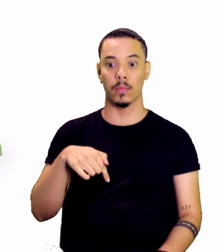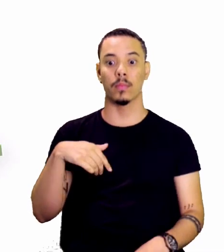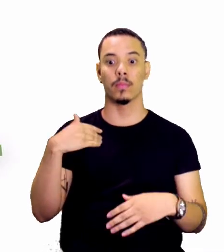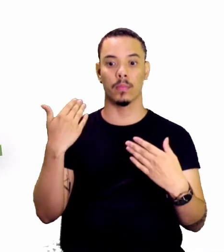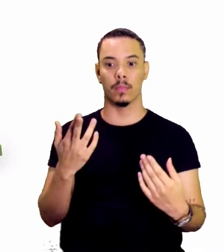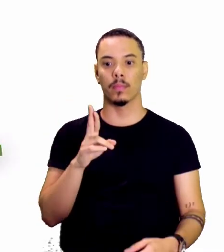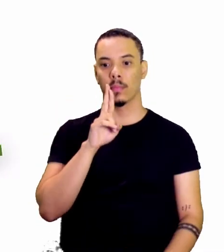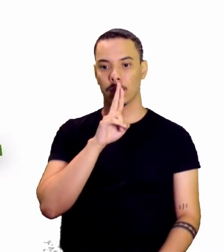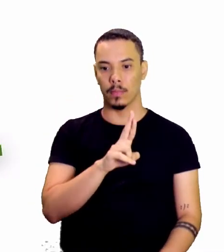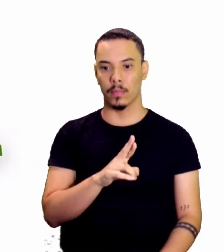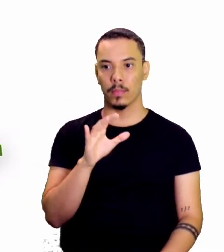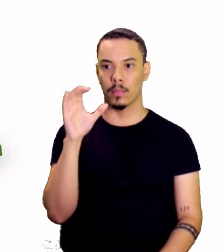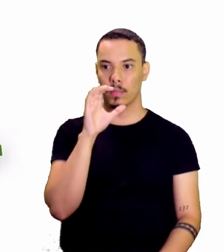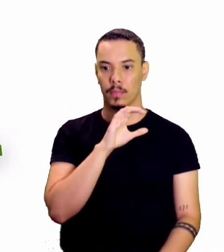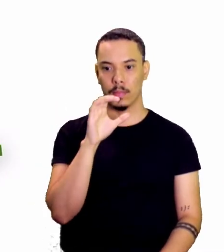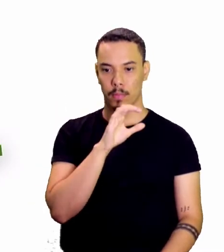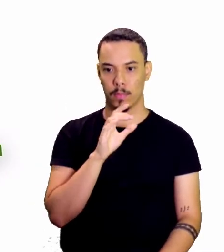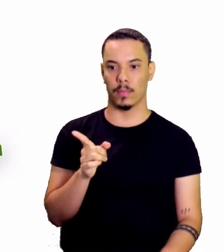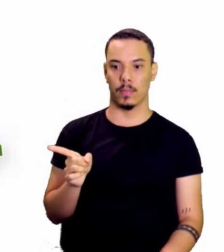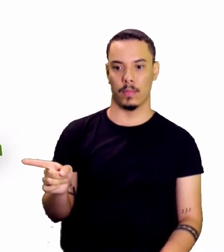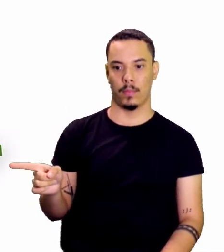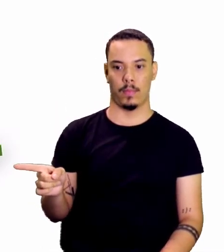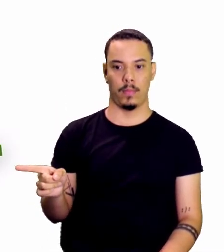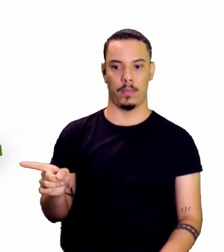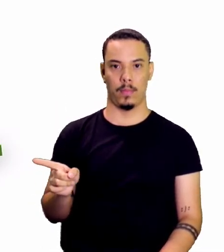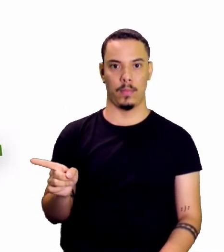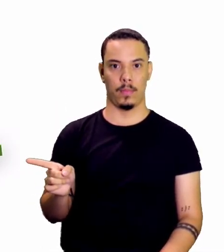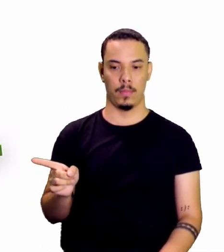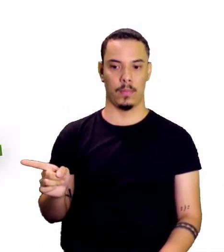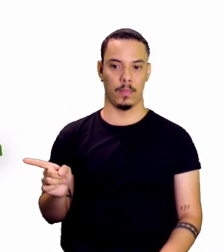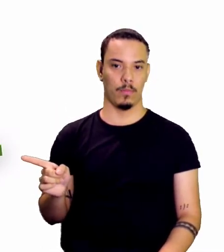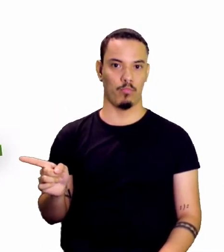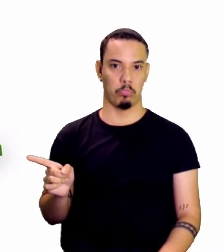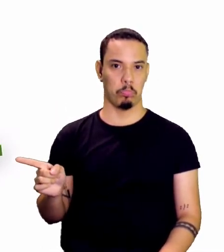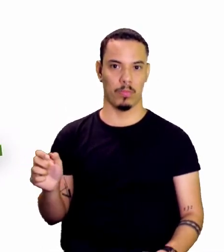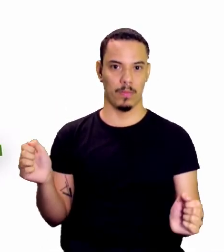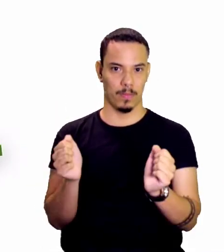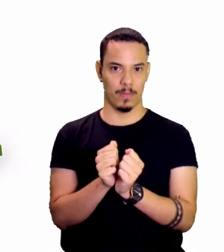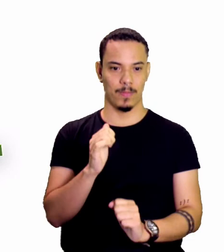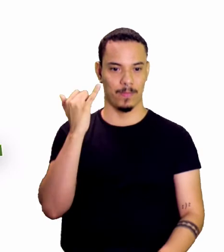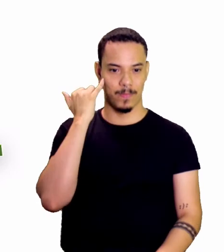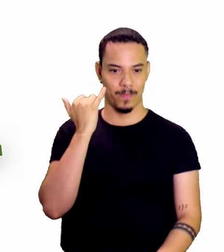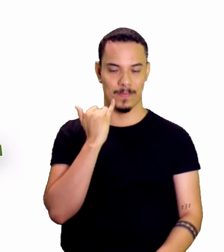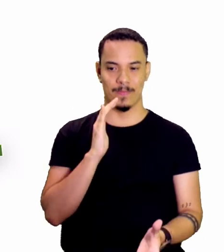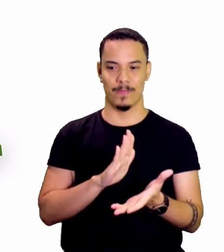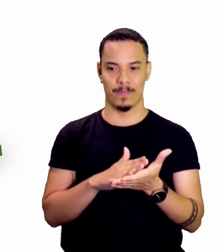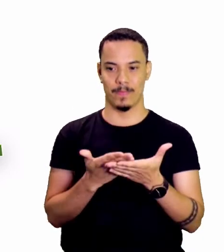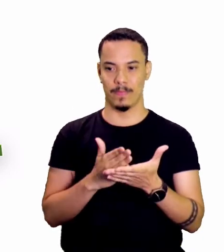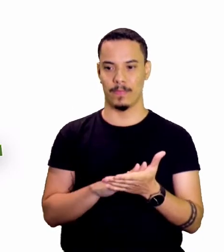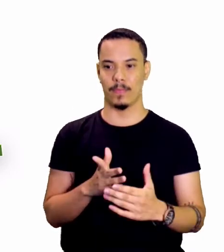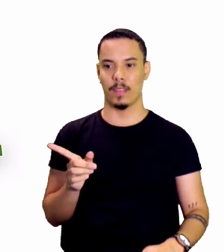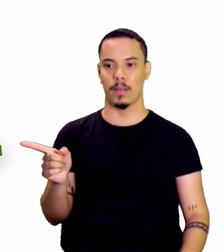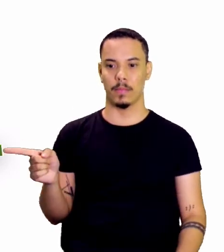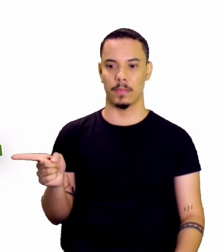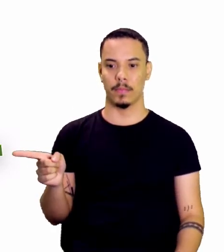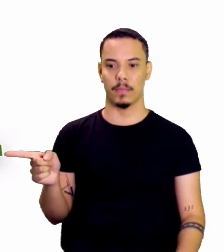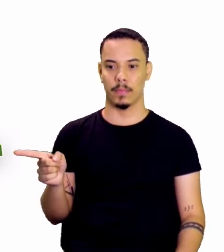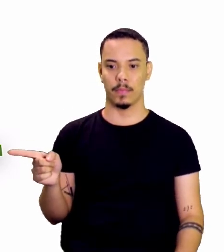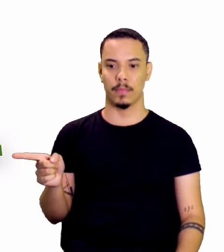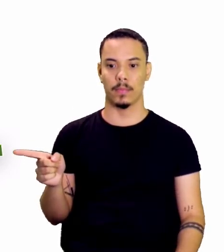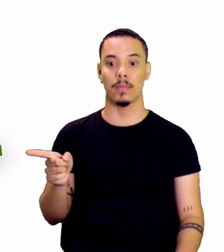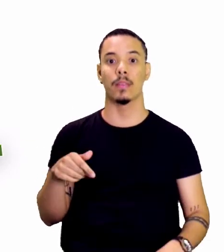essa tá gente é a velocidade tá pessoal ela tá bem do ladinho do Vitor ali ó Então à tangente